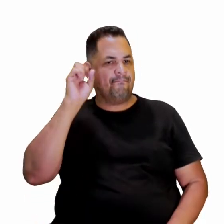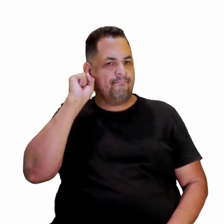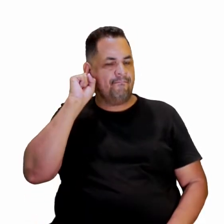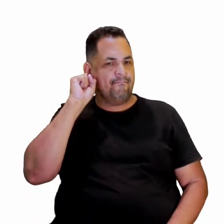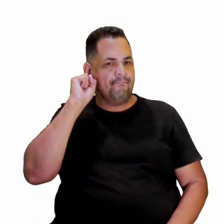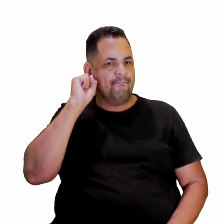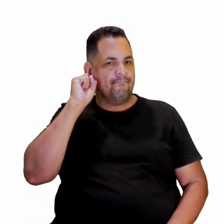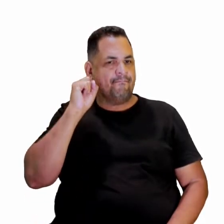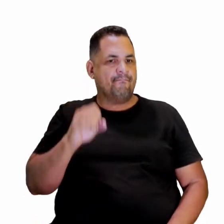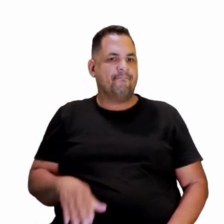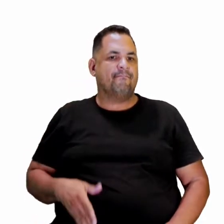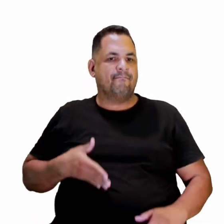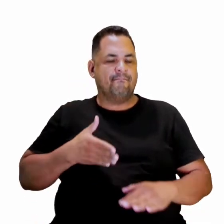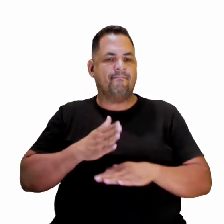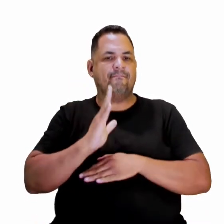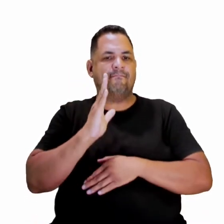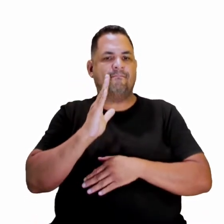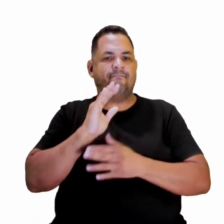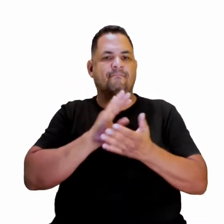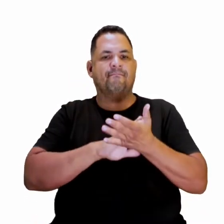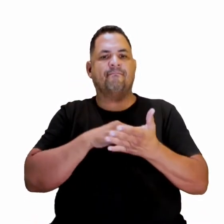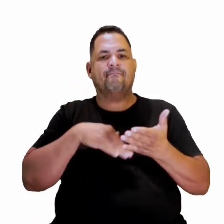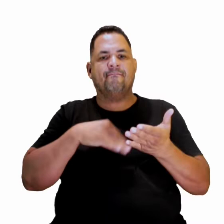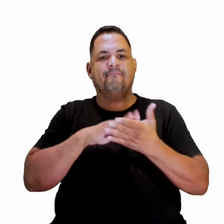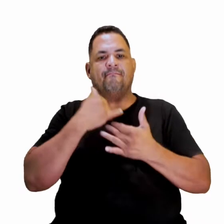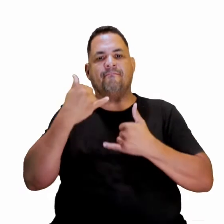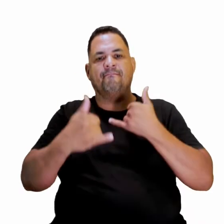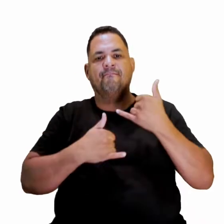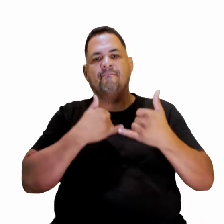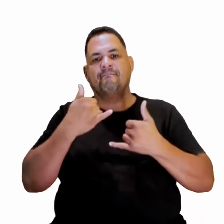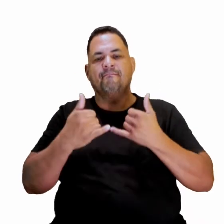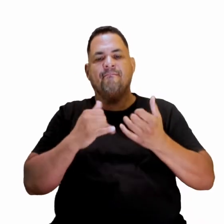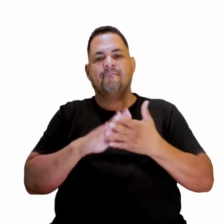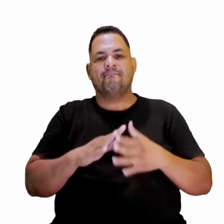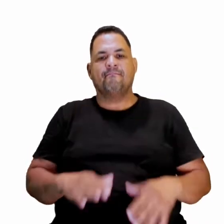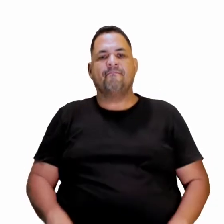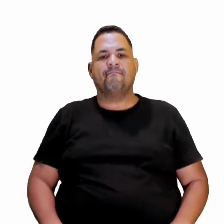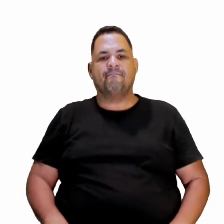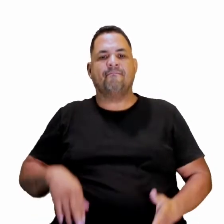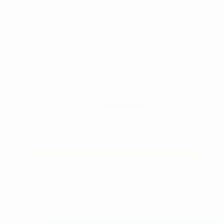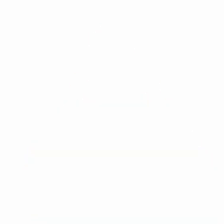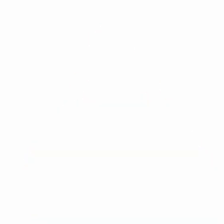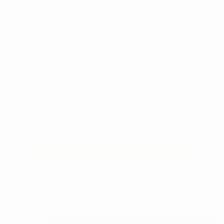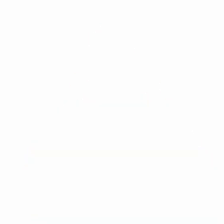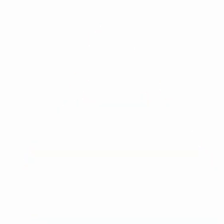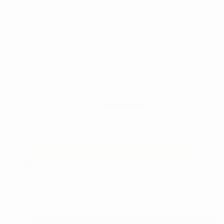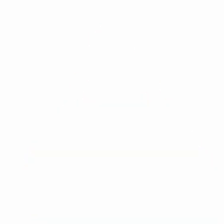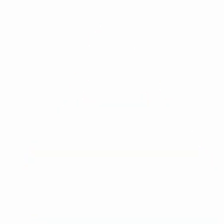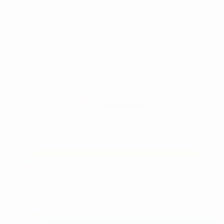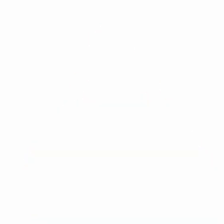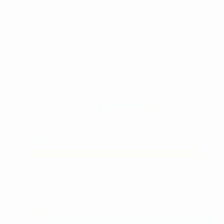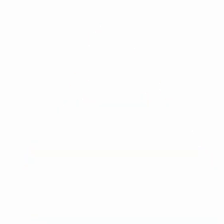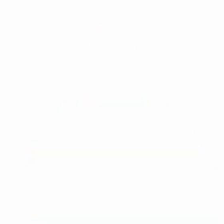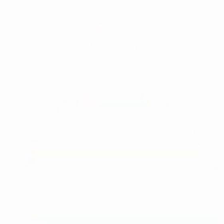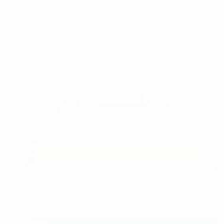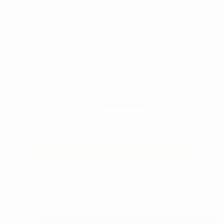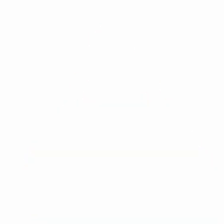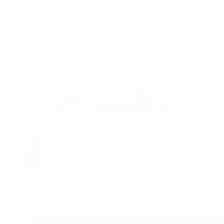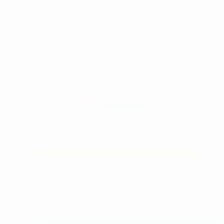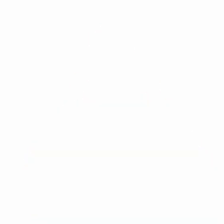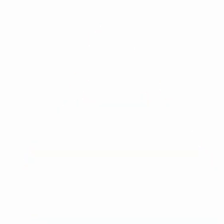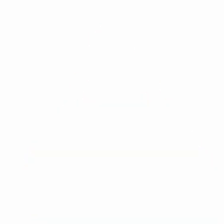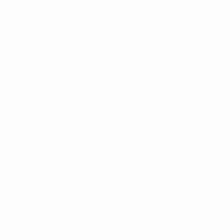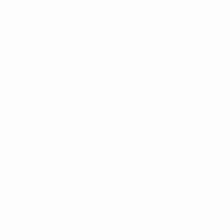pass, passar, play, jogar, tocar, brincar, walk, caminhar, watch,